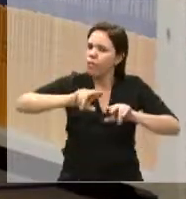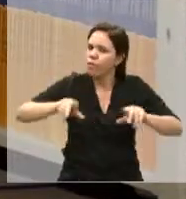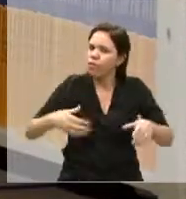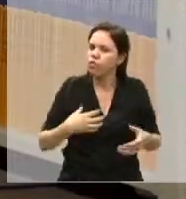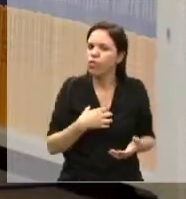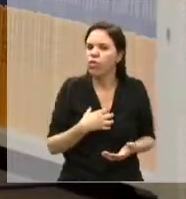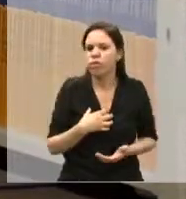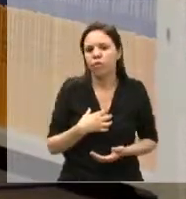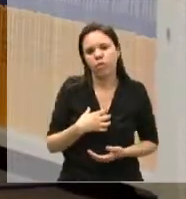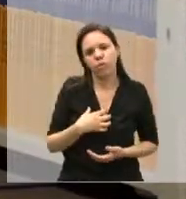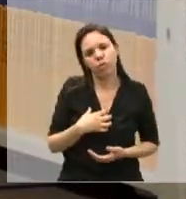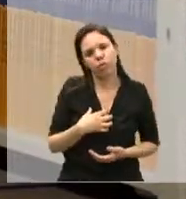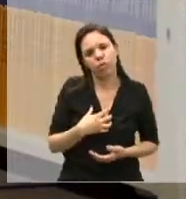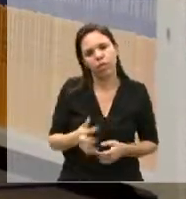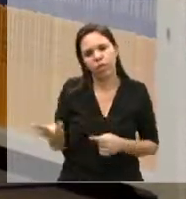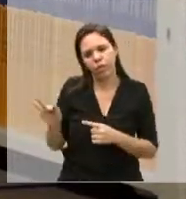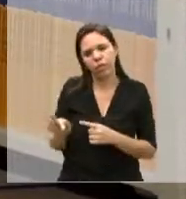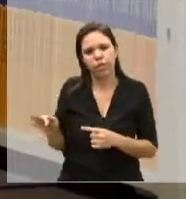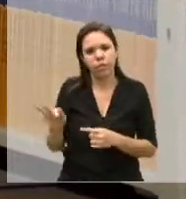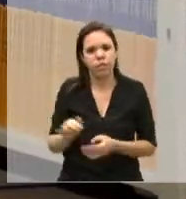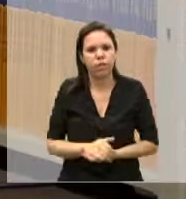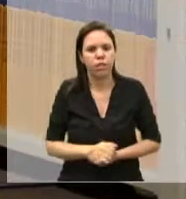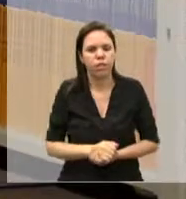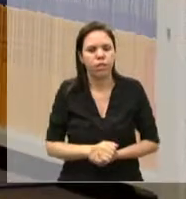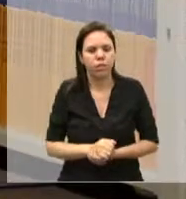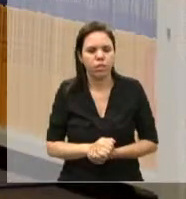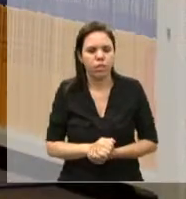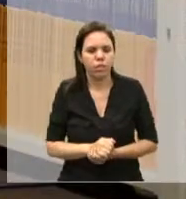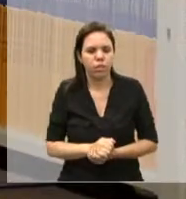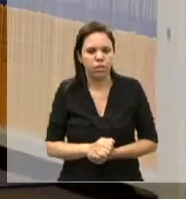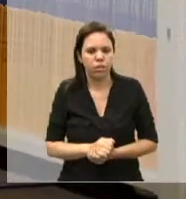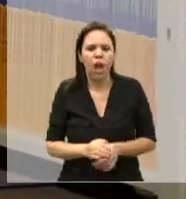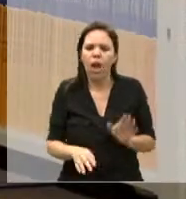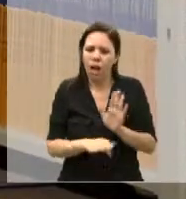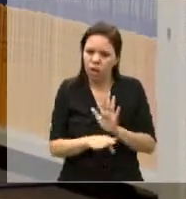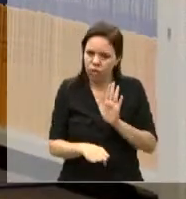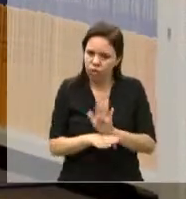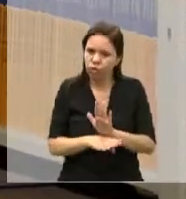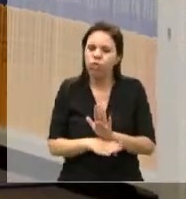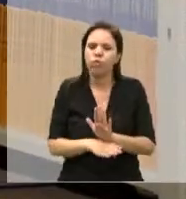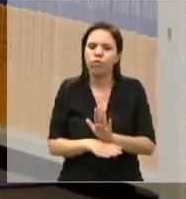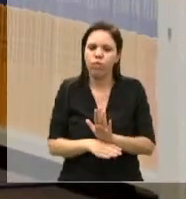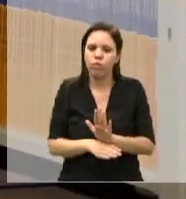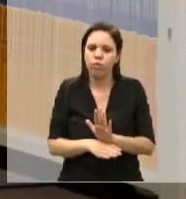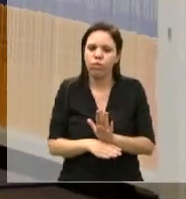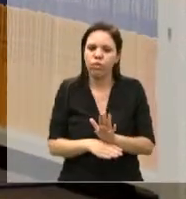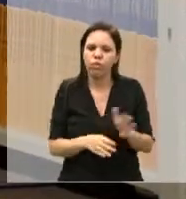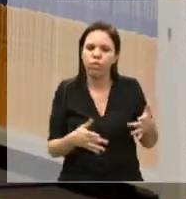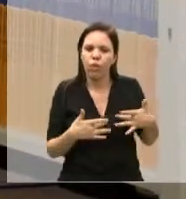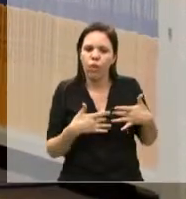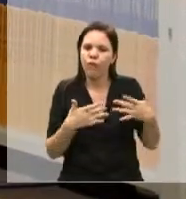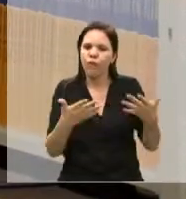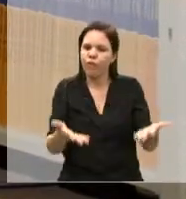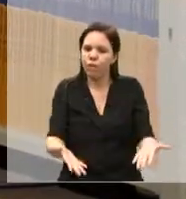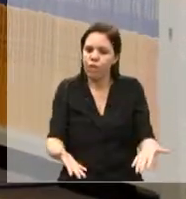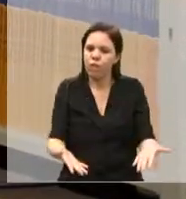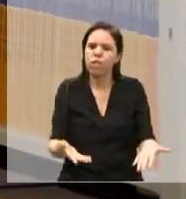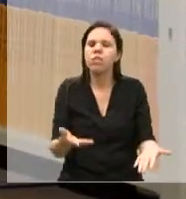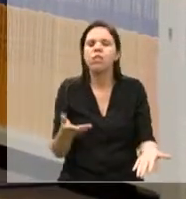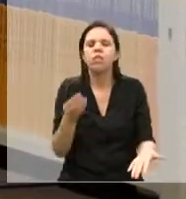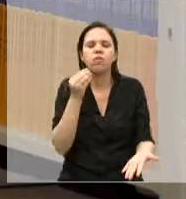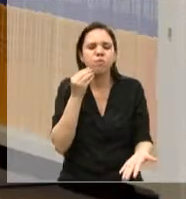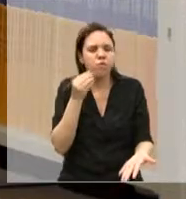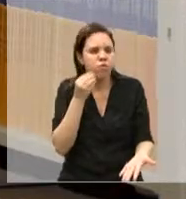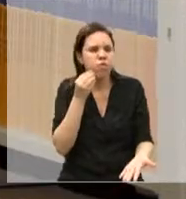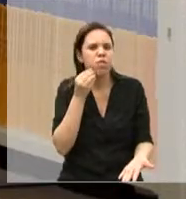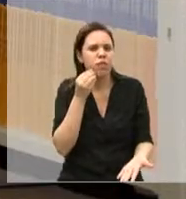formas. A universidade, as faculdades, elas te ajudam oferecendo algumas oportunidades.